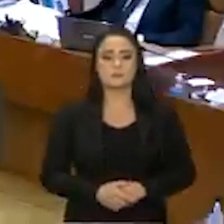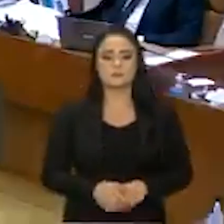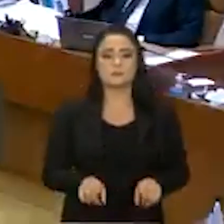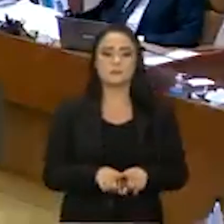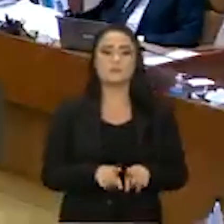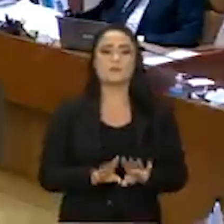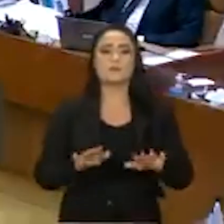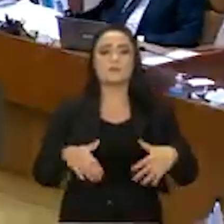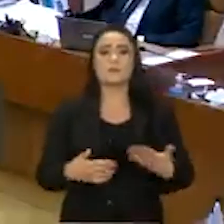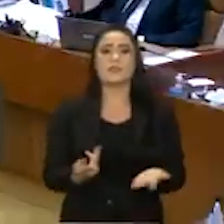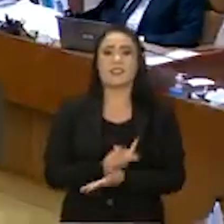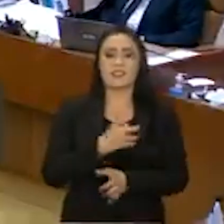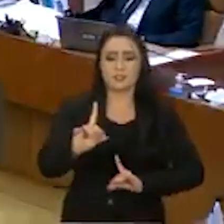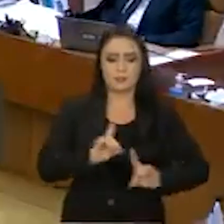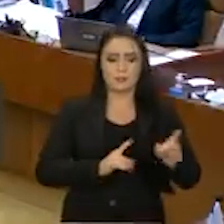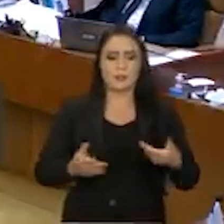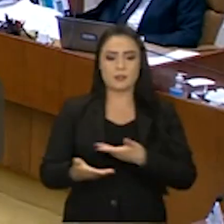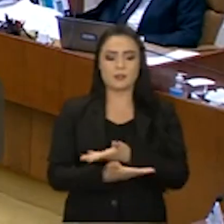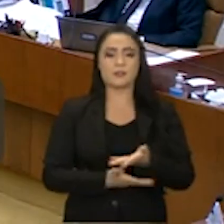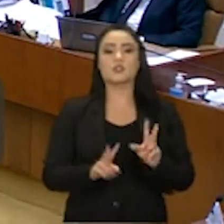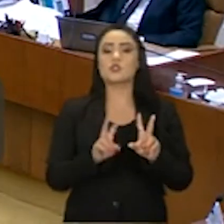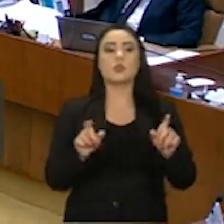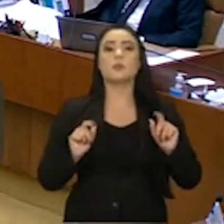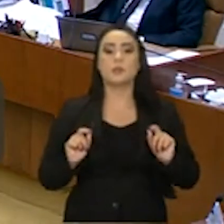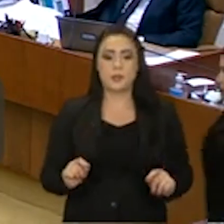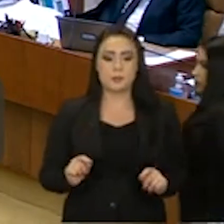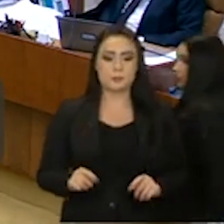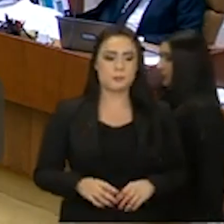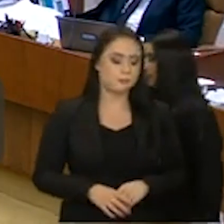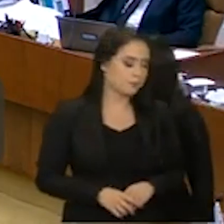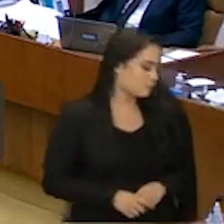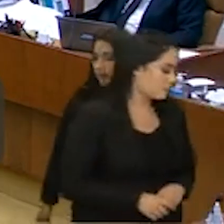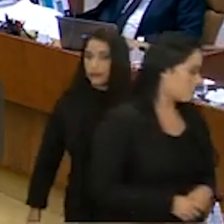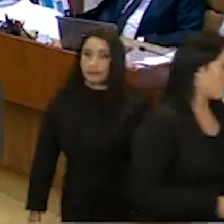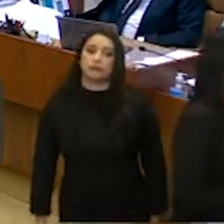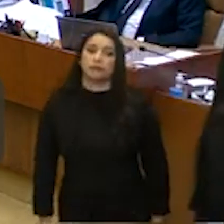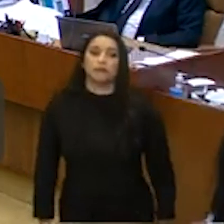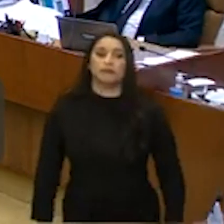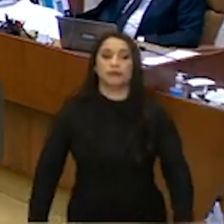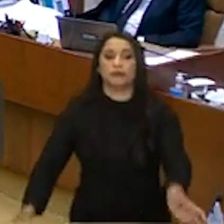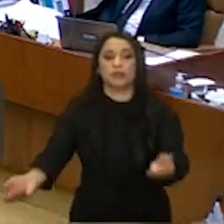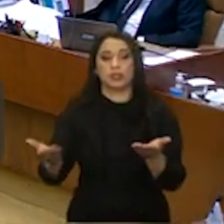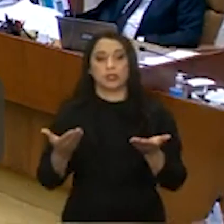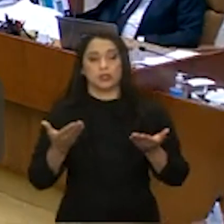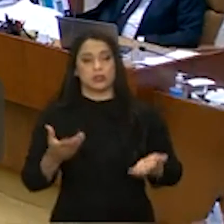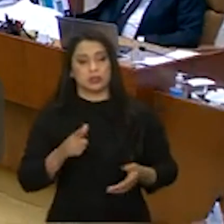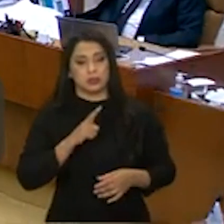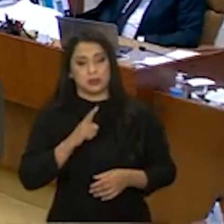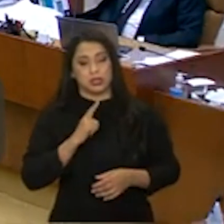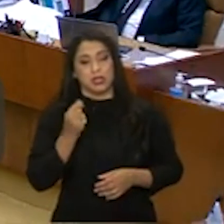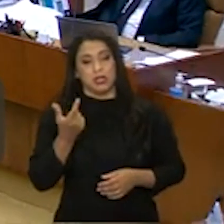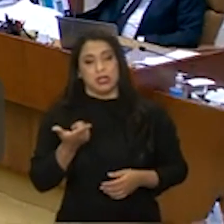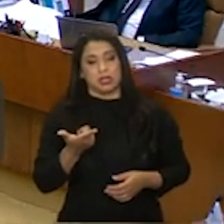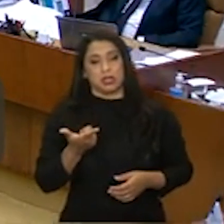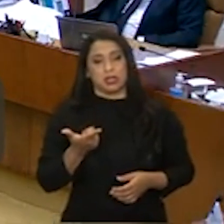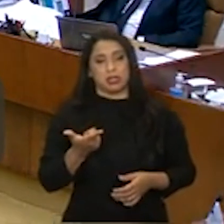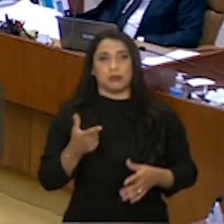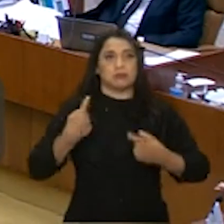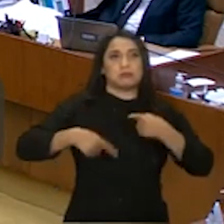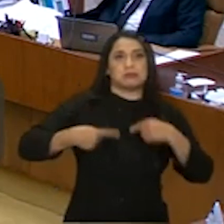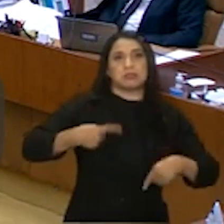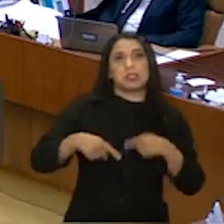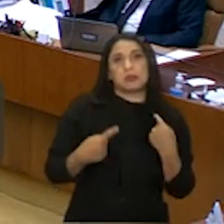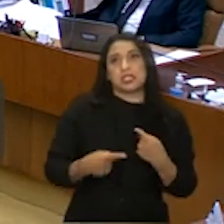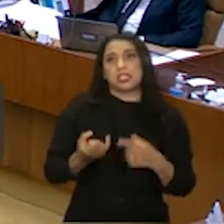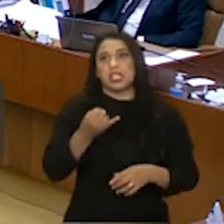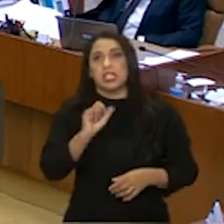Poderia ocorrer um debate sobre a presença das excusatórias, um debate sobre se